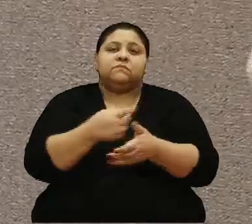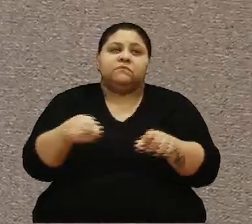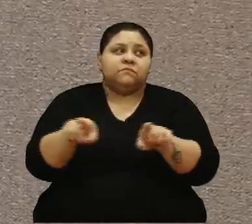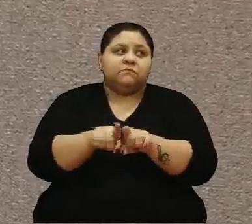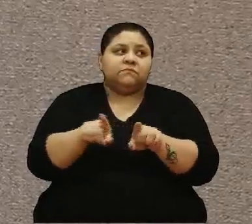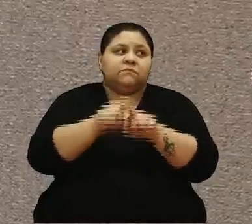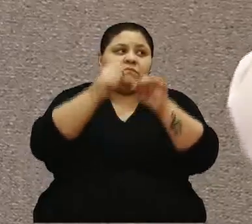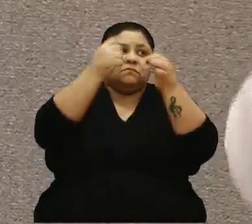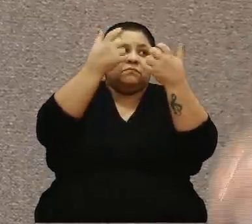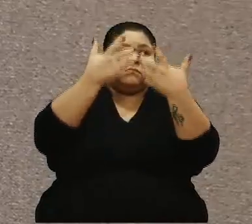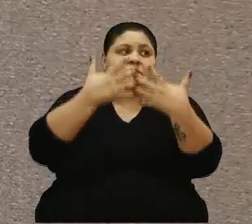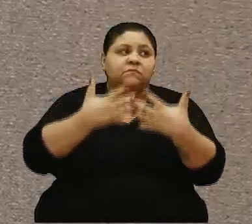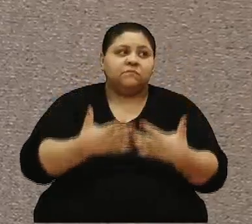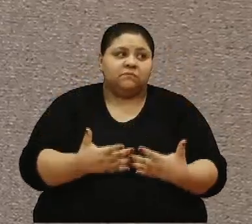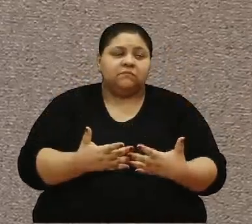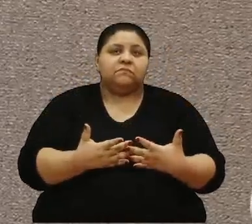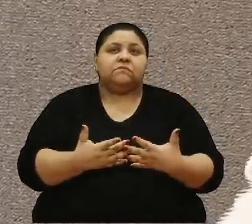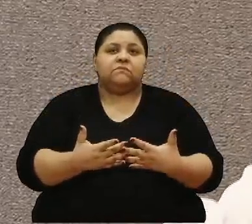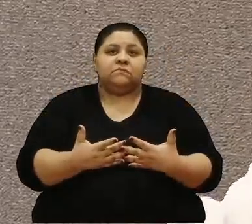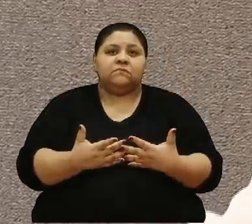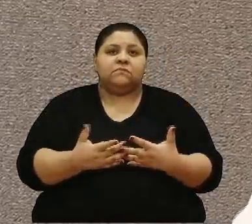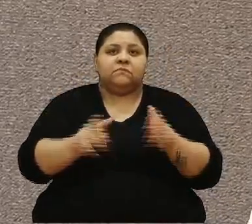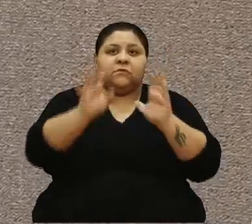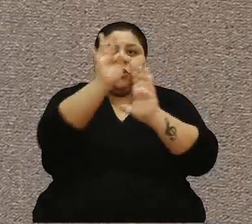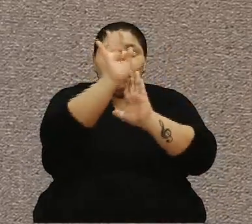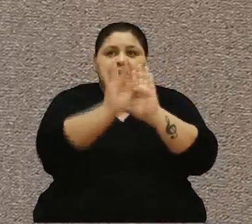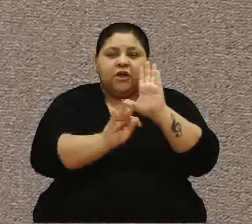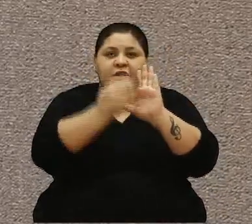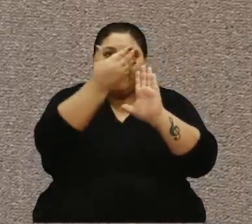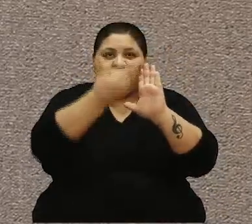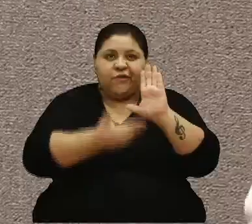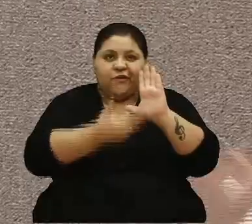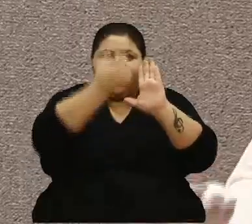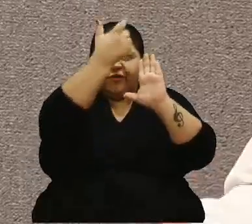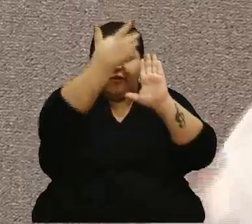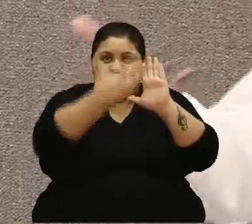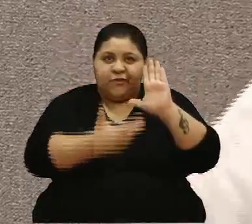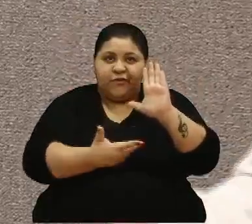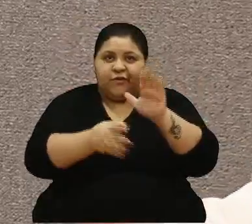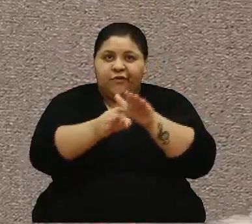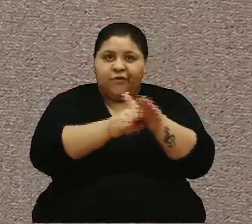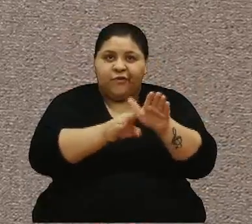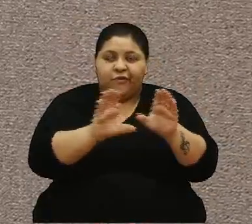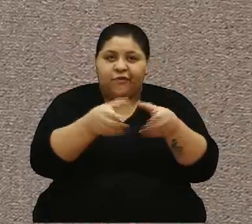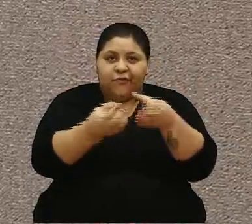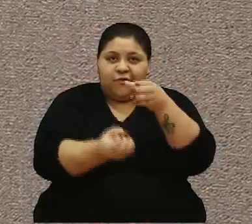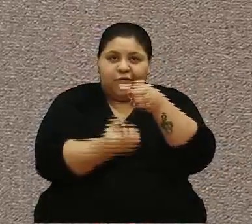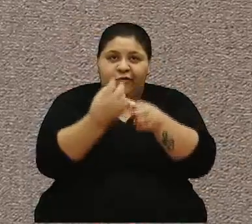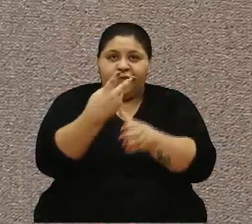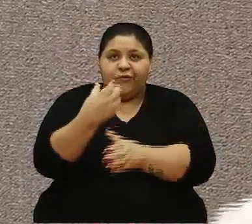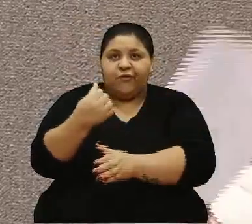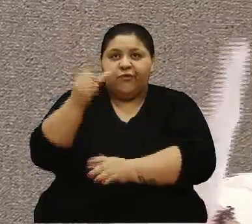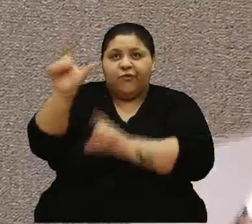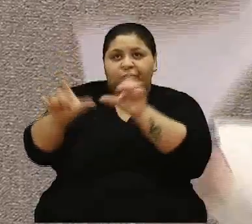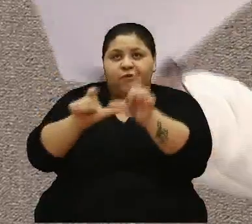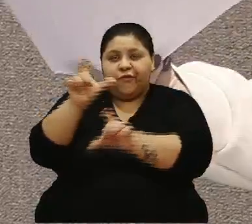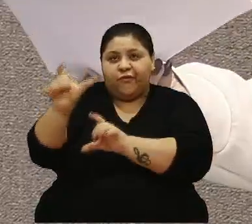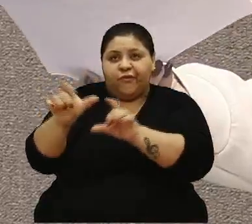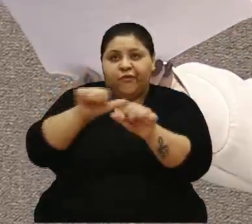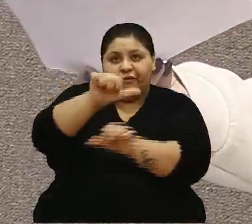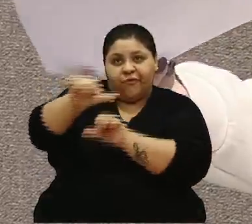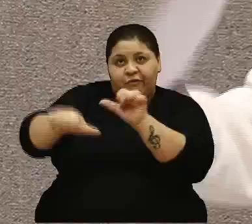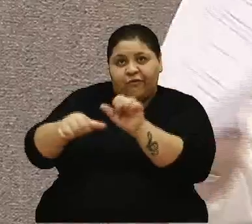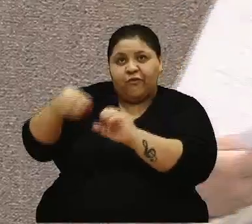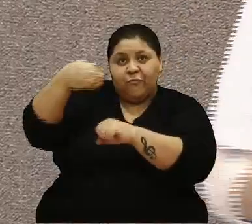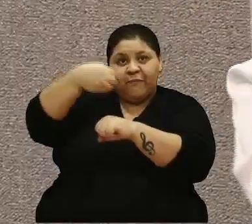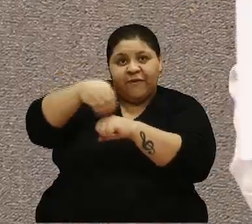colocação, porque nós acabamos de votar aquela modificativa e o texto dela diz que o conselho seria constituído por 26 membros, numa modificativa, uma